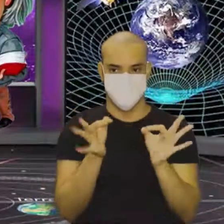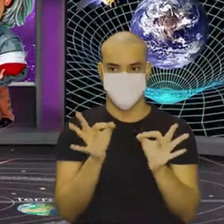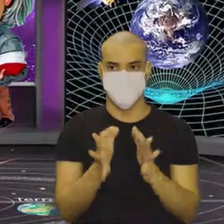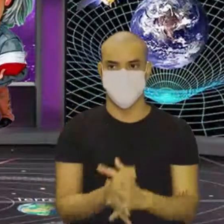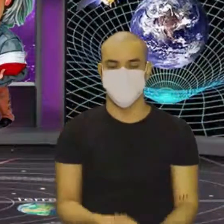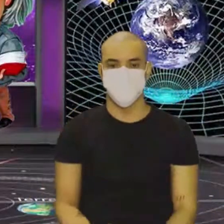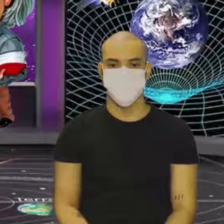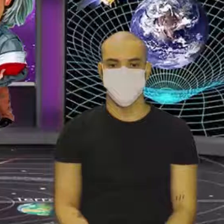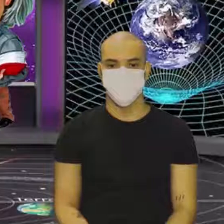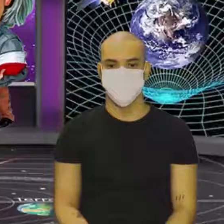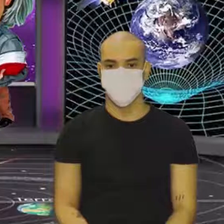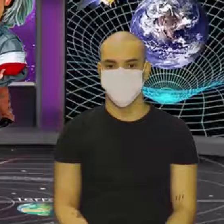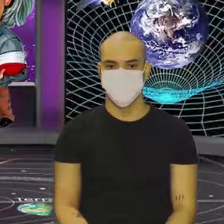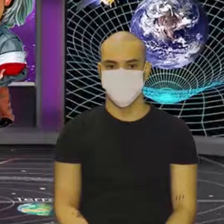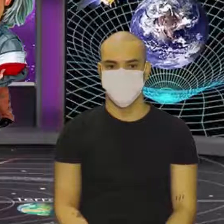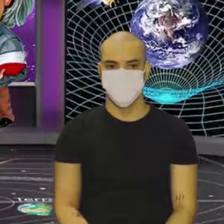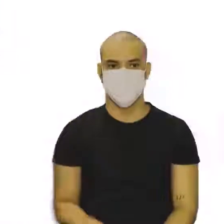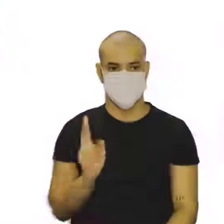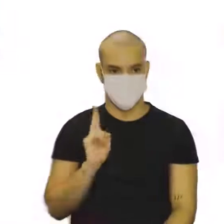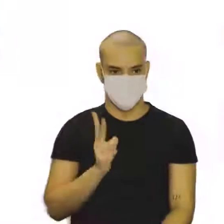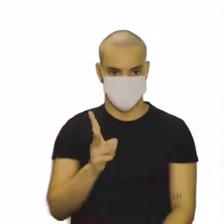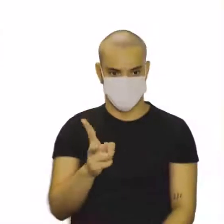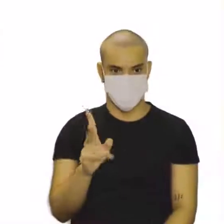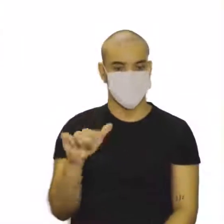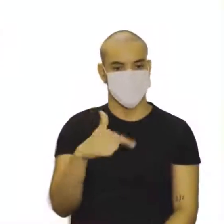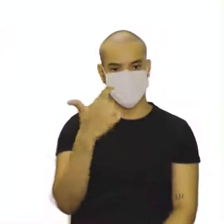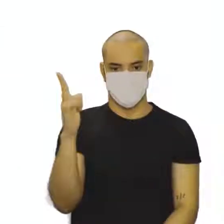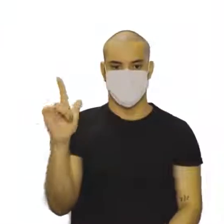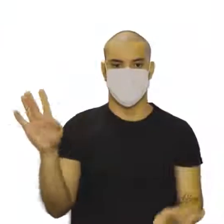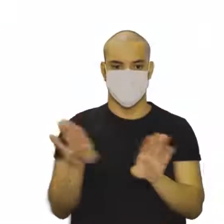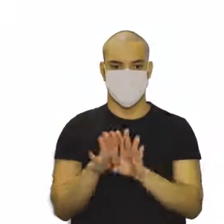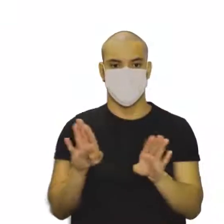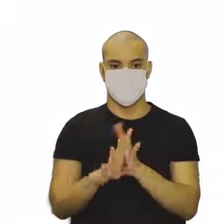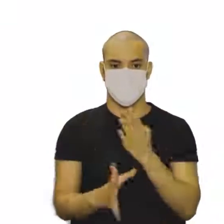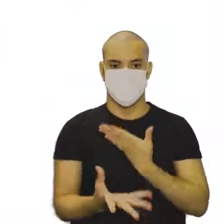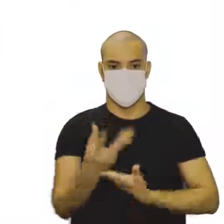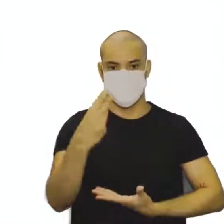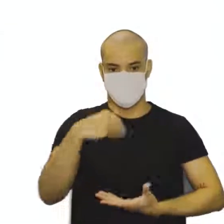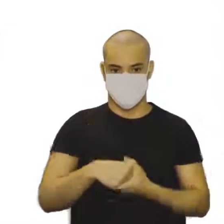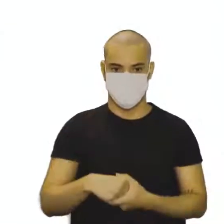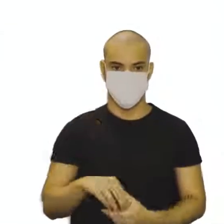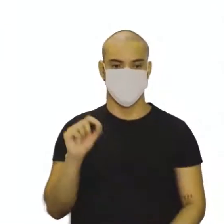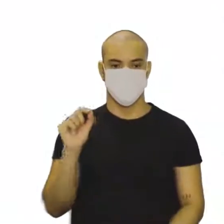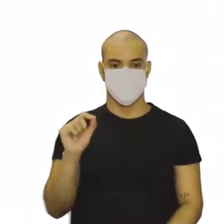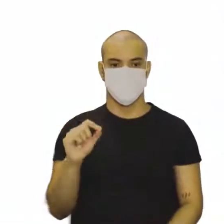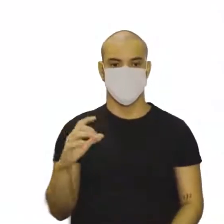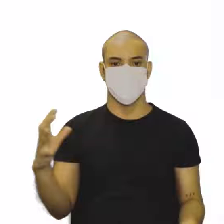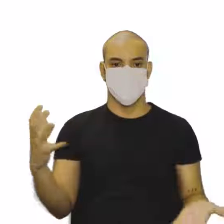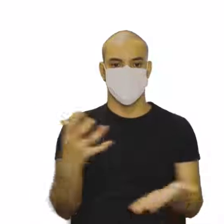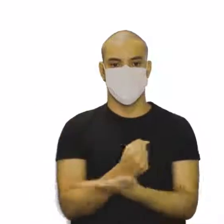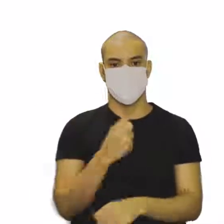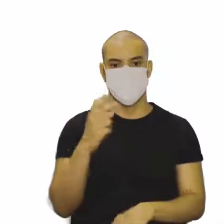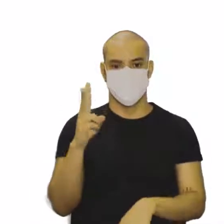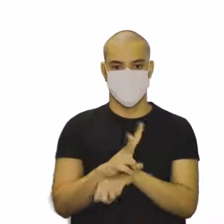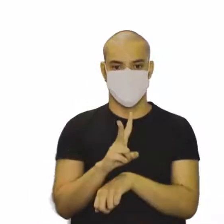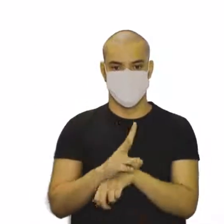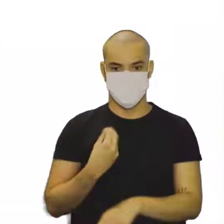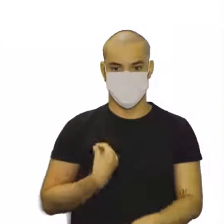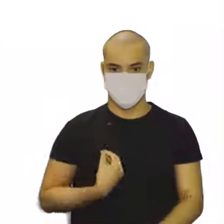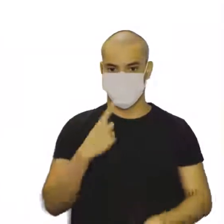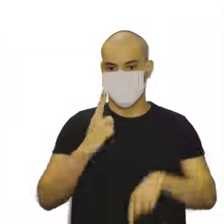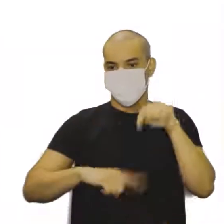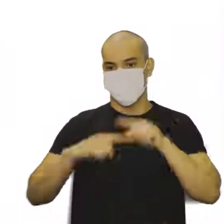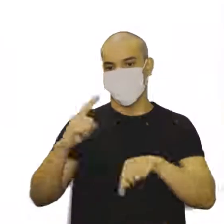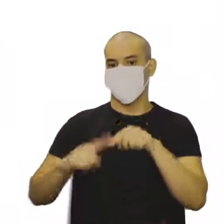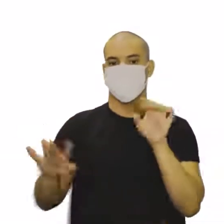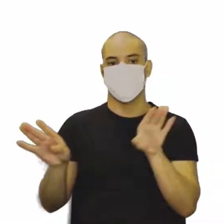ok? Vamos continuar, olha só. Outro ali que nós podemos destacar também é salvaguardar vidas,